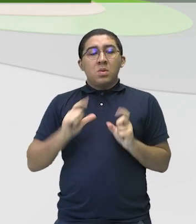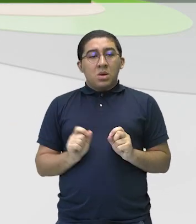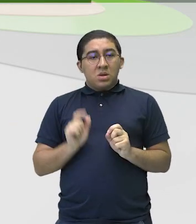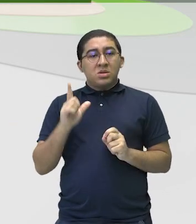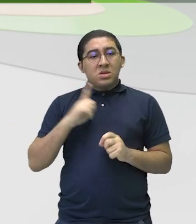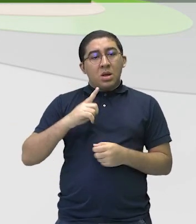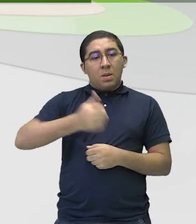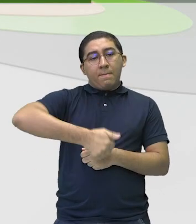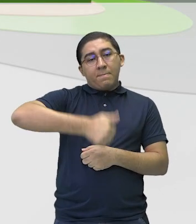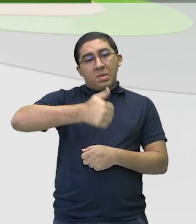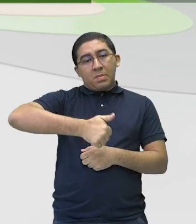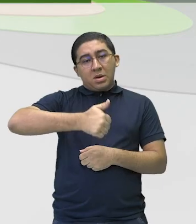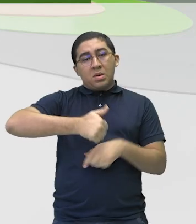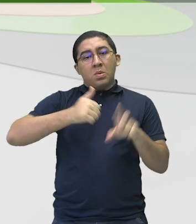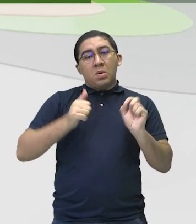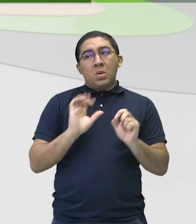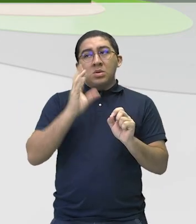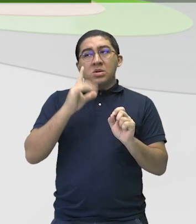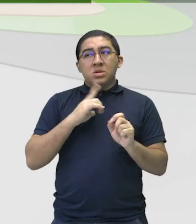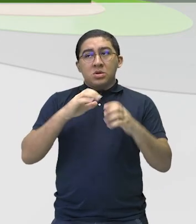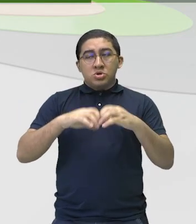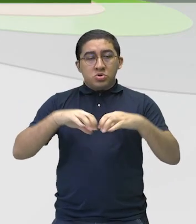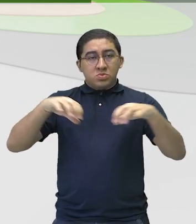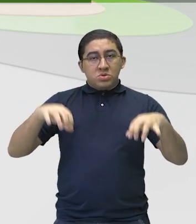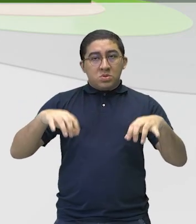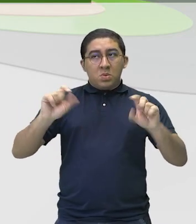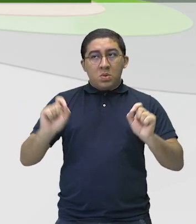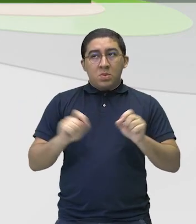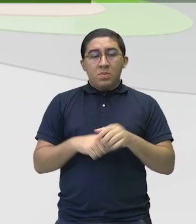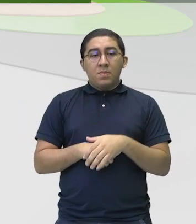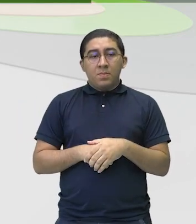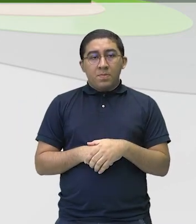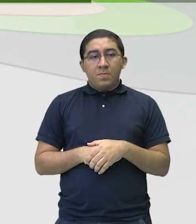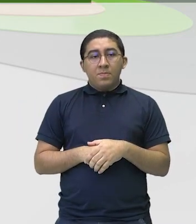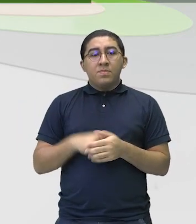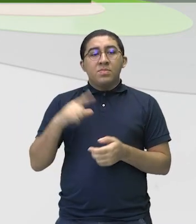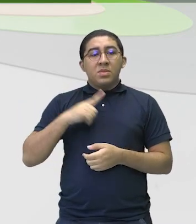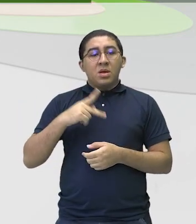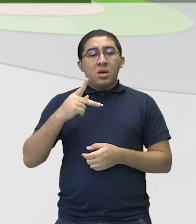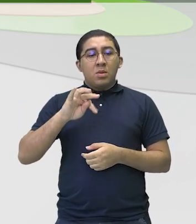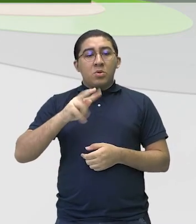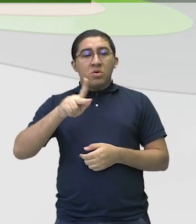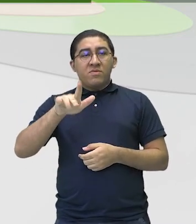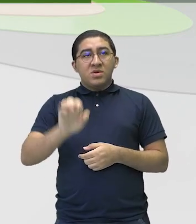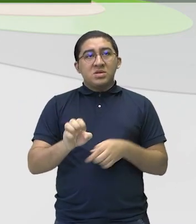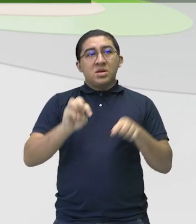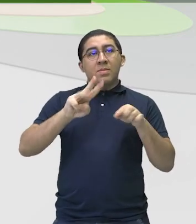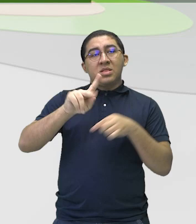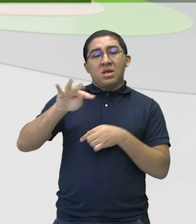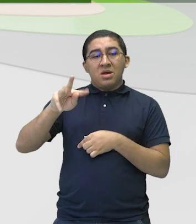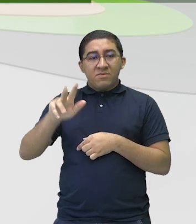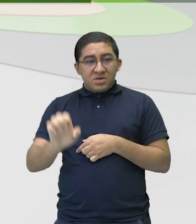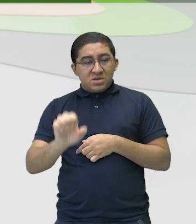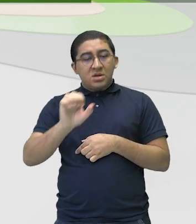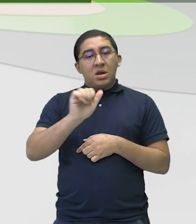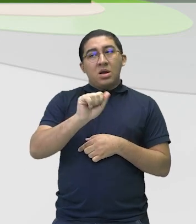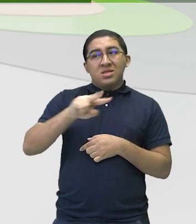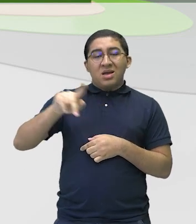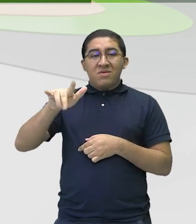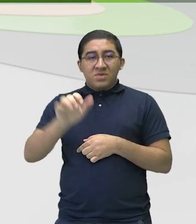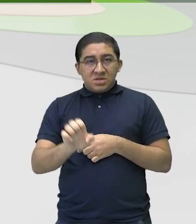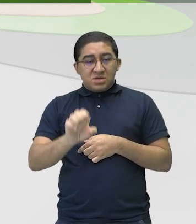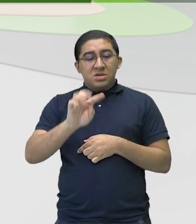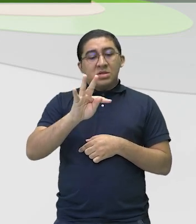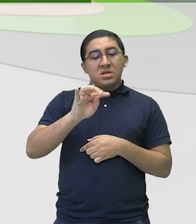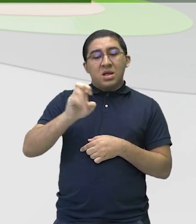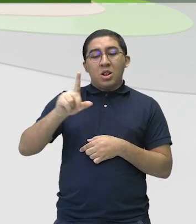a meiose 1, onde ela vai ser subdividida em prófase 1, metáfase 1, anáfase 1 e telófase